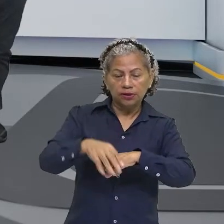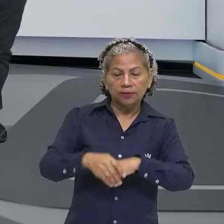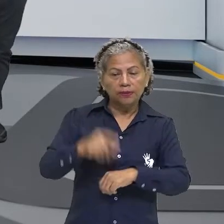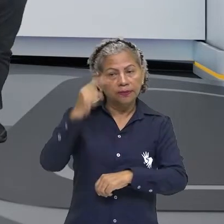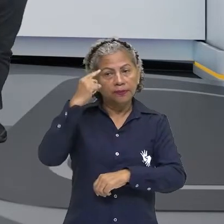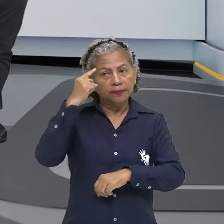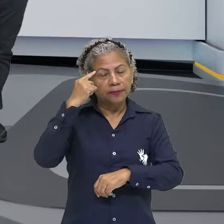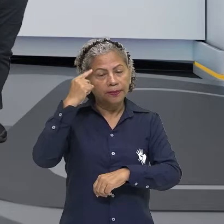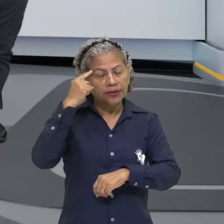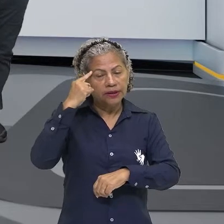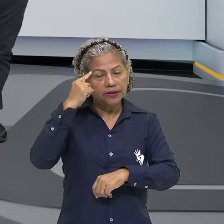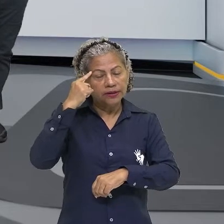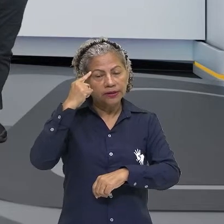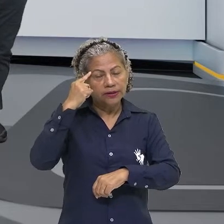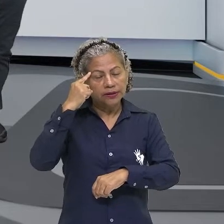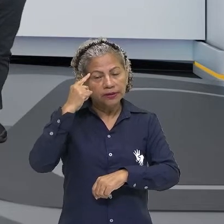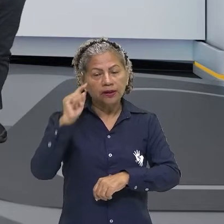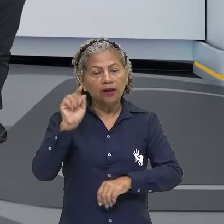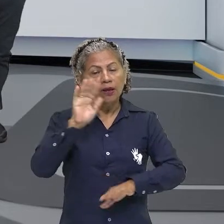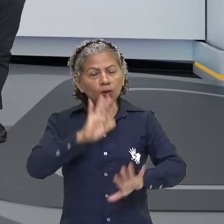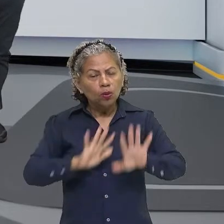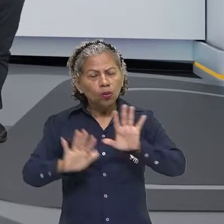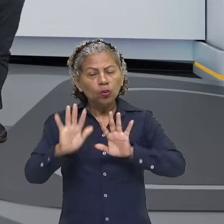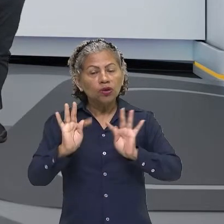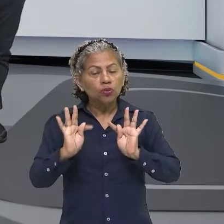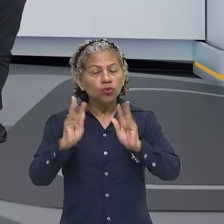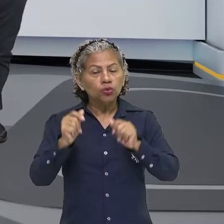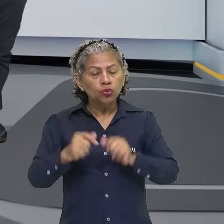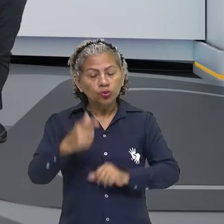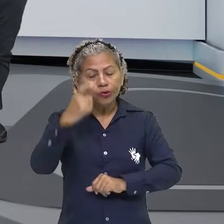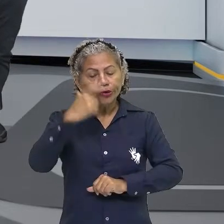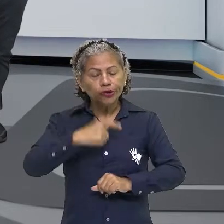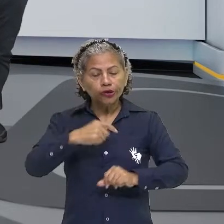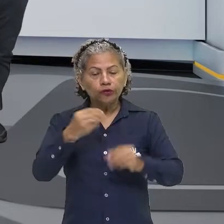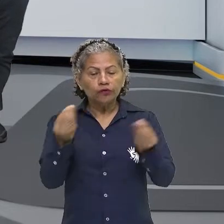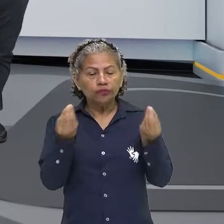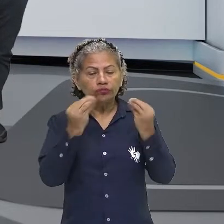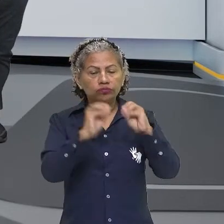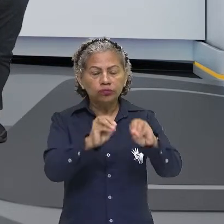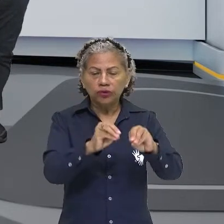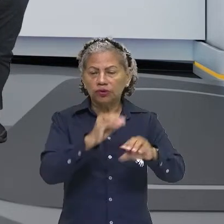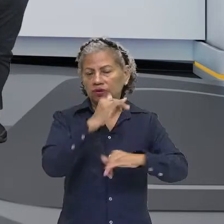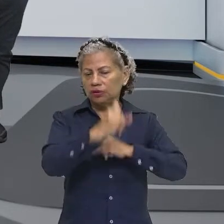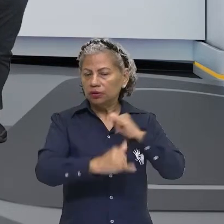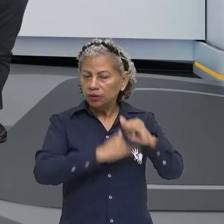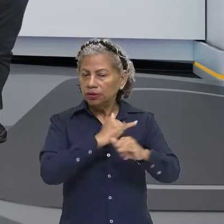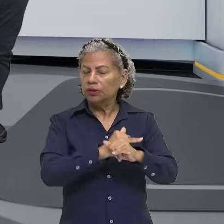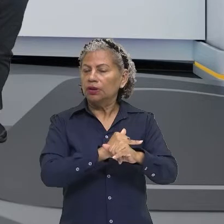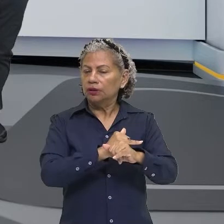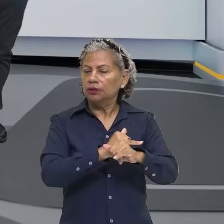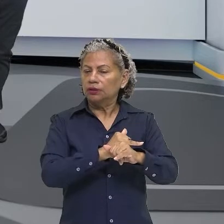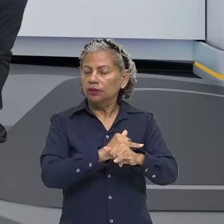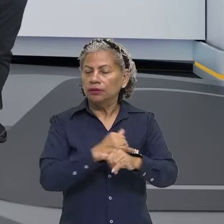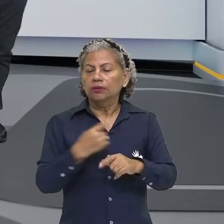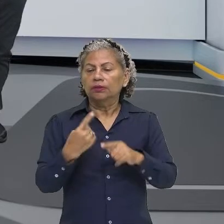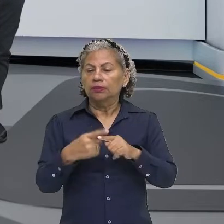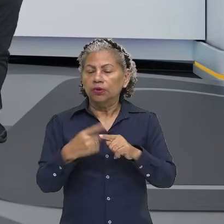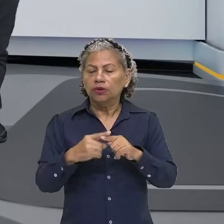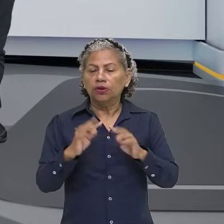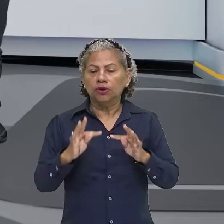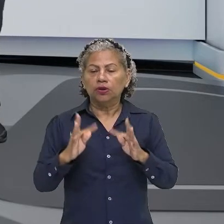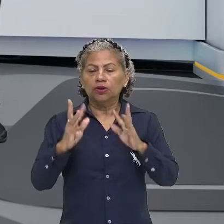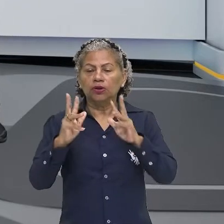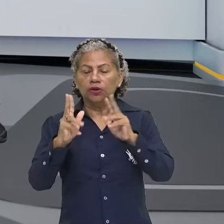que compartilhamos e é postado nas redes sociais, pois absolutamente tudo que está na rede